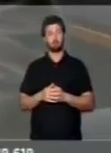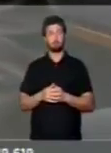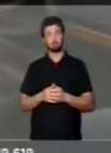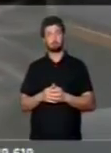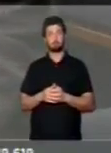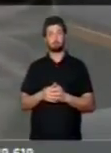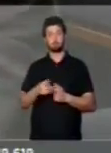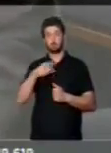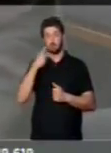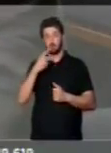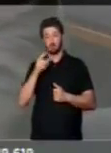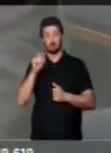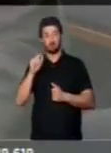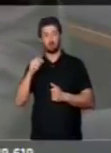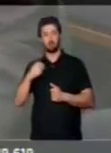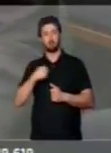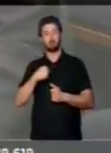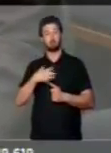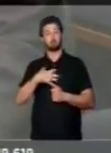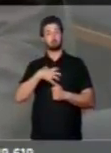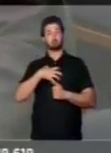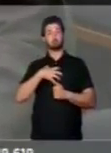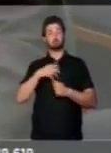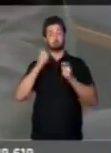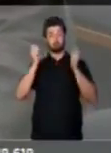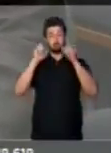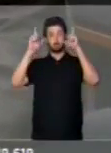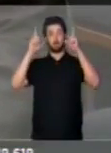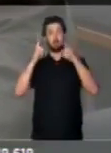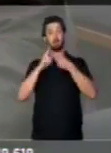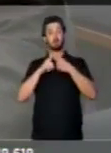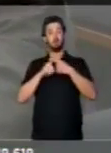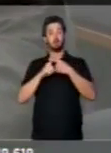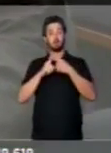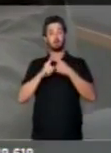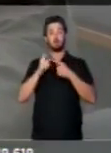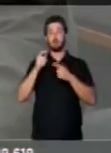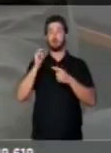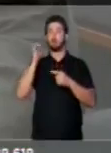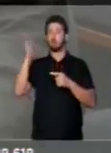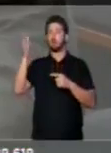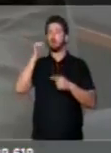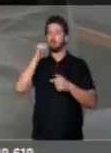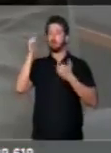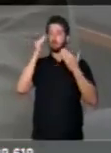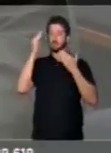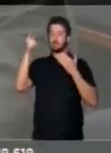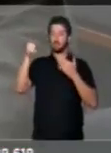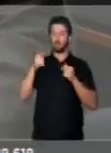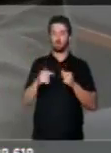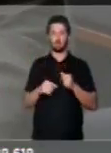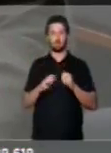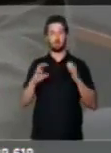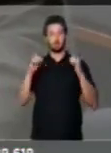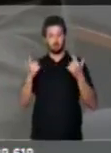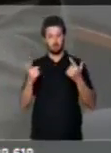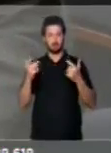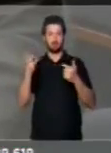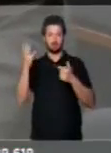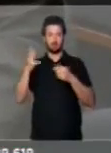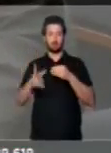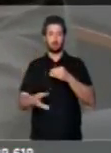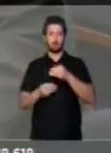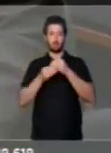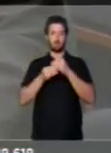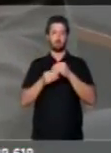e dizer que fiquei muito impressionado com a palestra da psicóloga. Obviamente que a